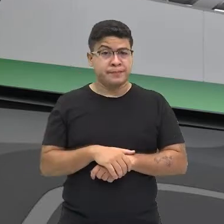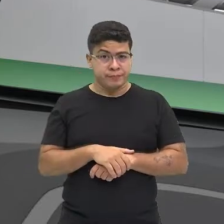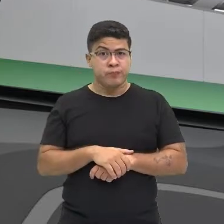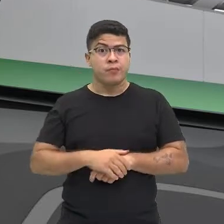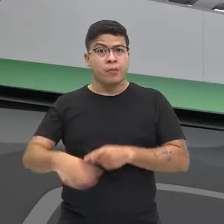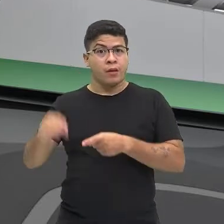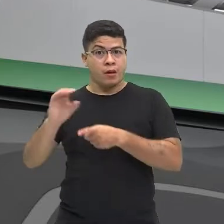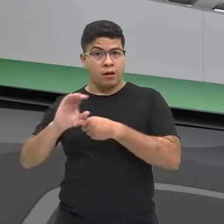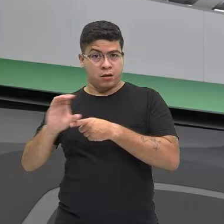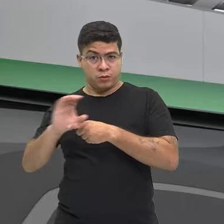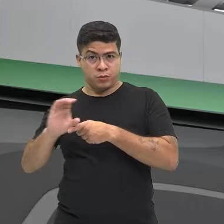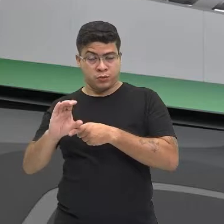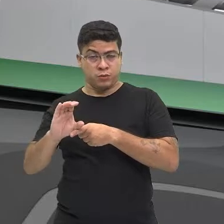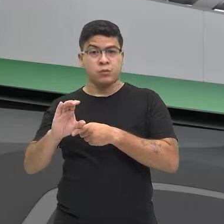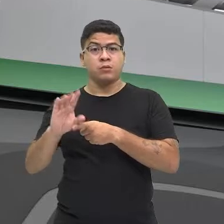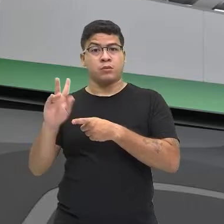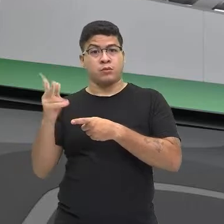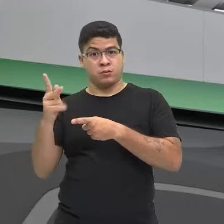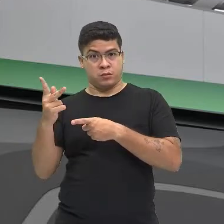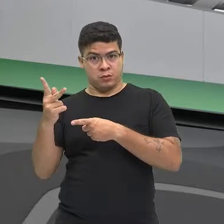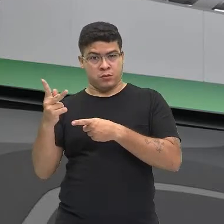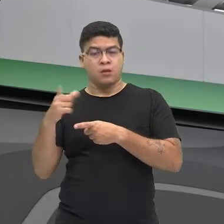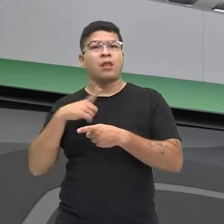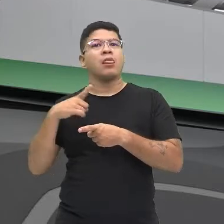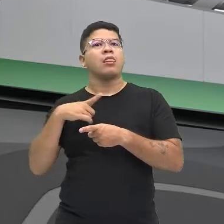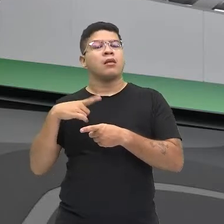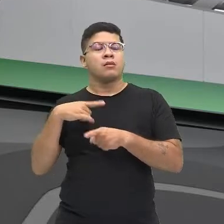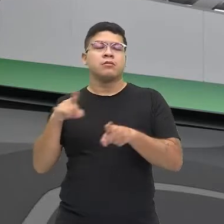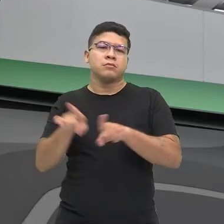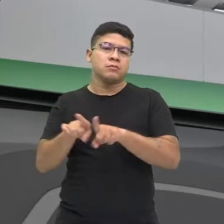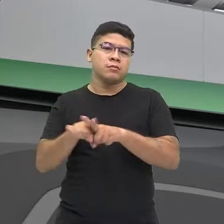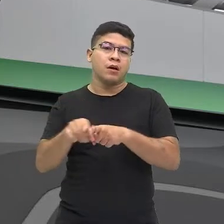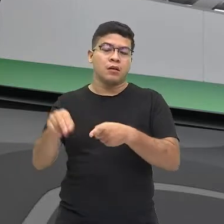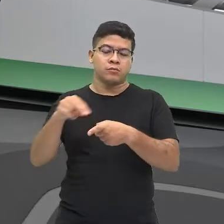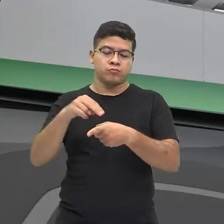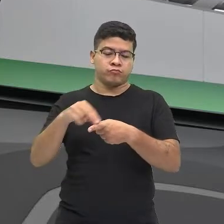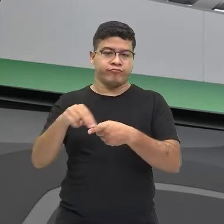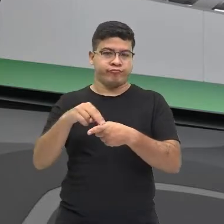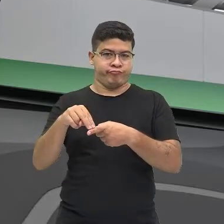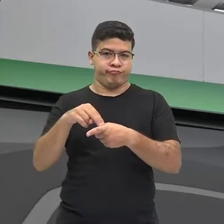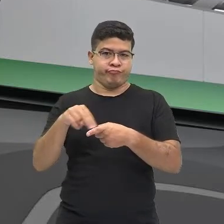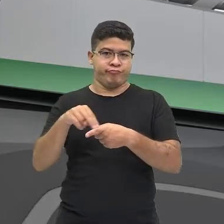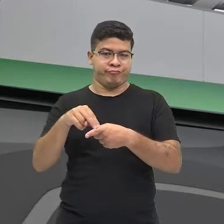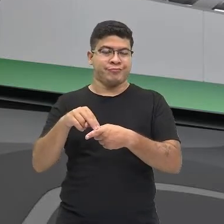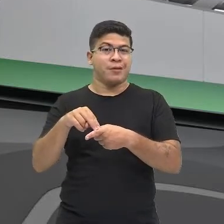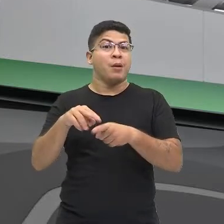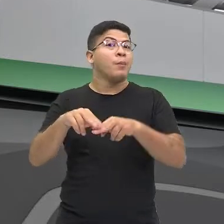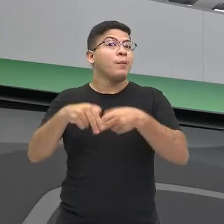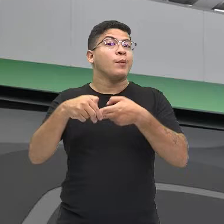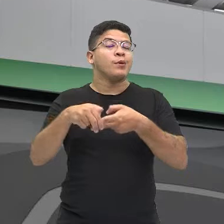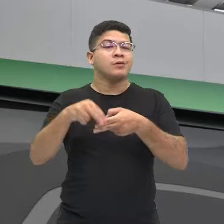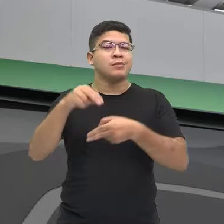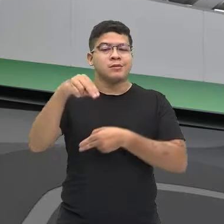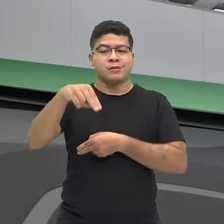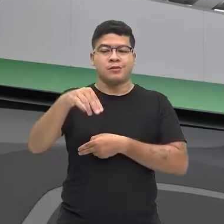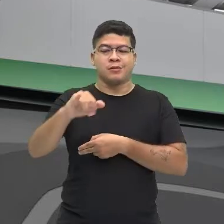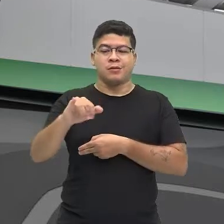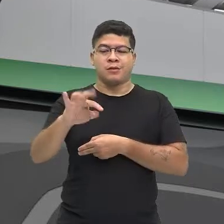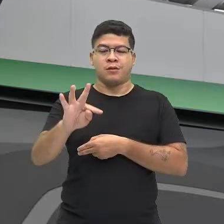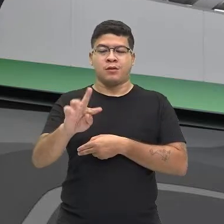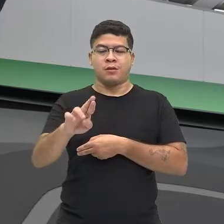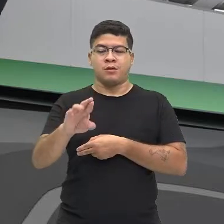apresentam também o nitrogênio, por isso que o nome se dá funções nitrogenadas. Algumas dessas